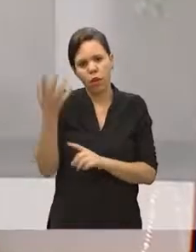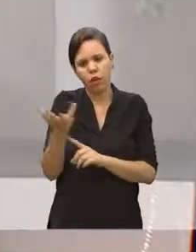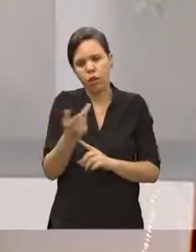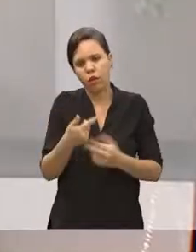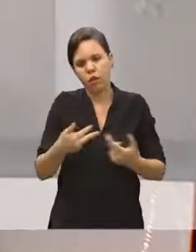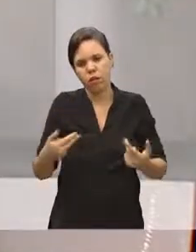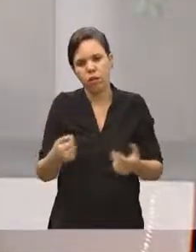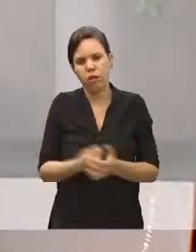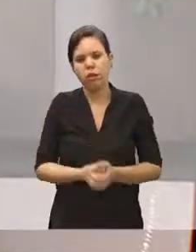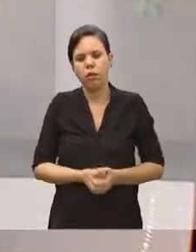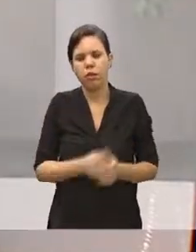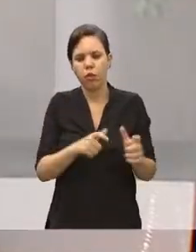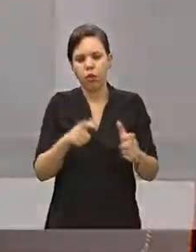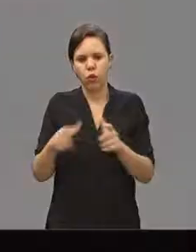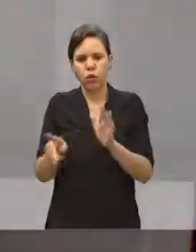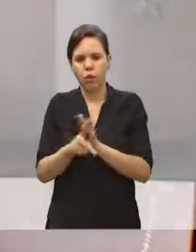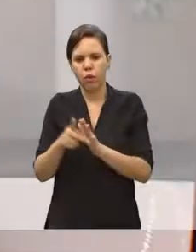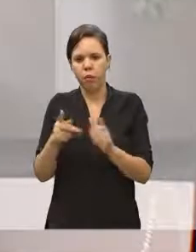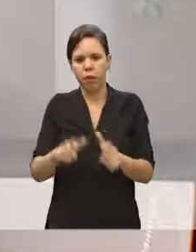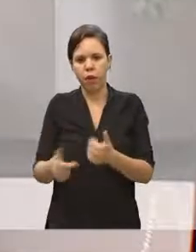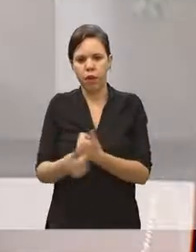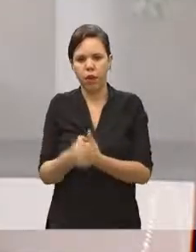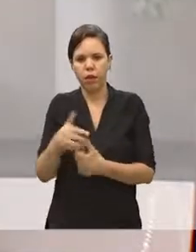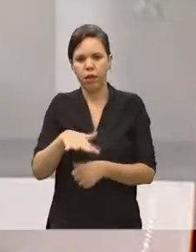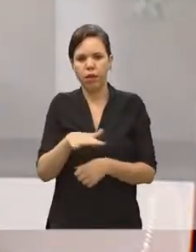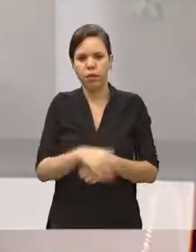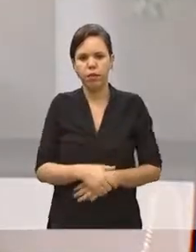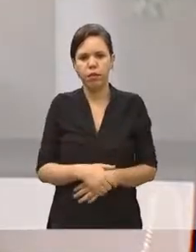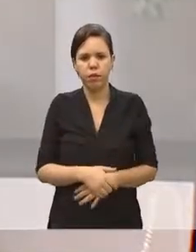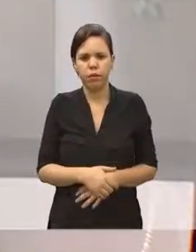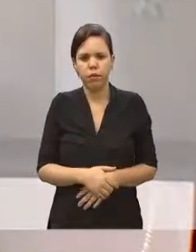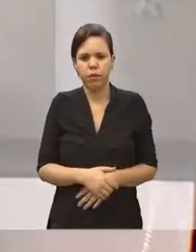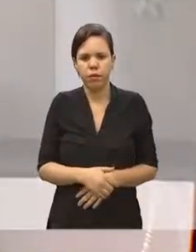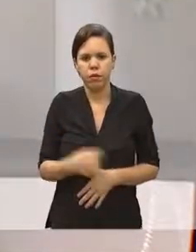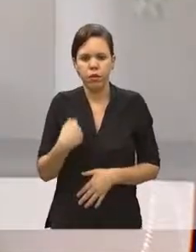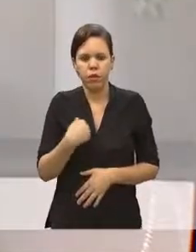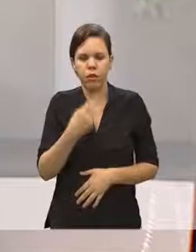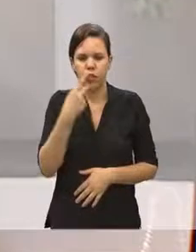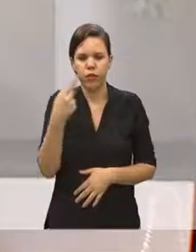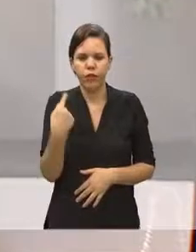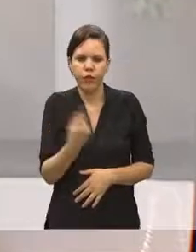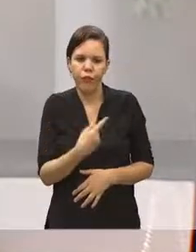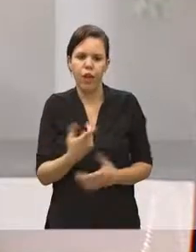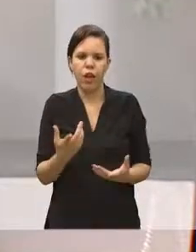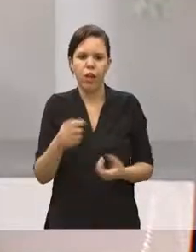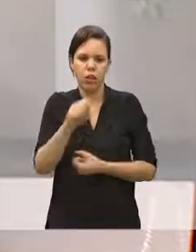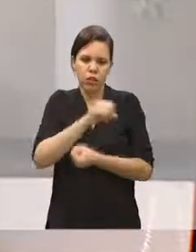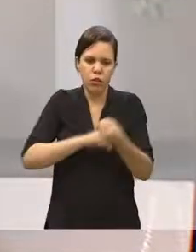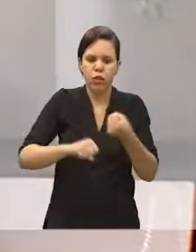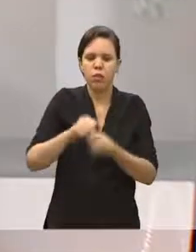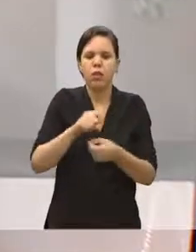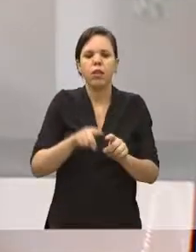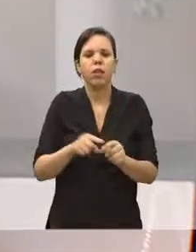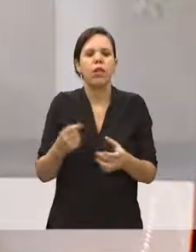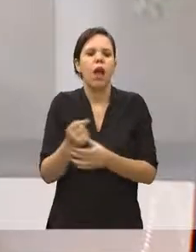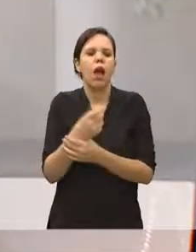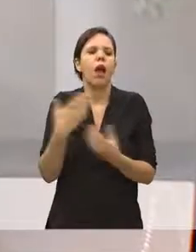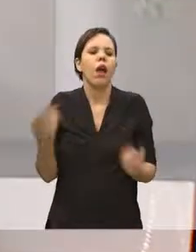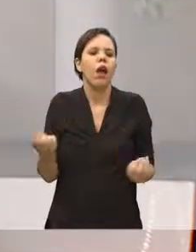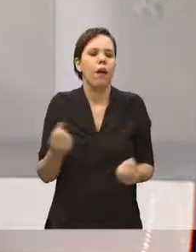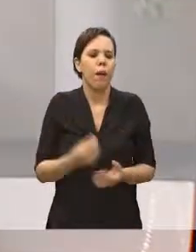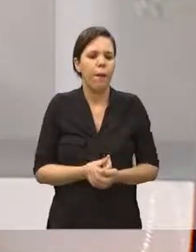artesanatos, todos da região. Quando a gente fala em sustentabilidade, você colocou inclusive essa questão